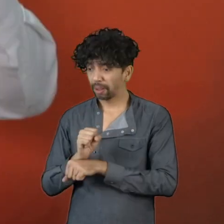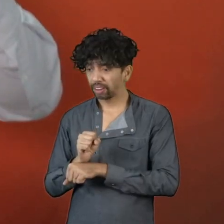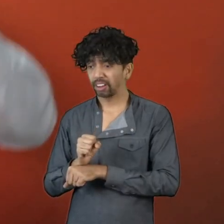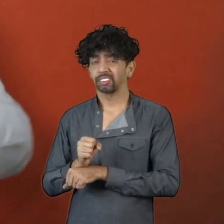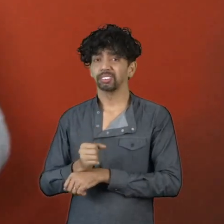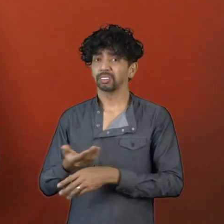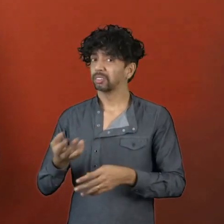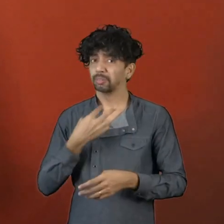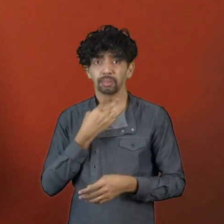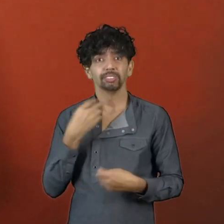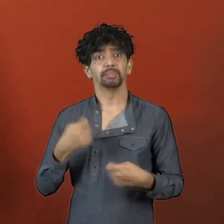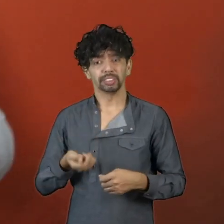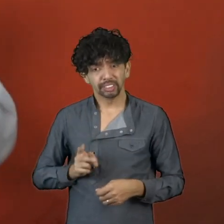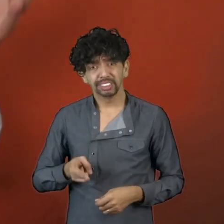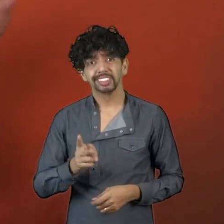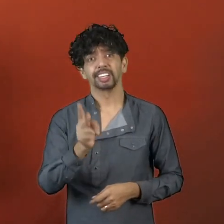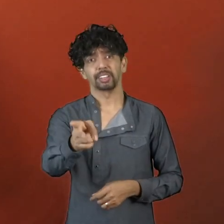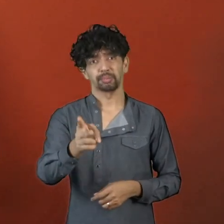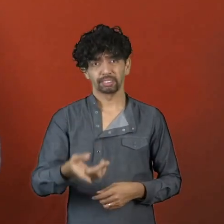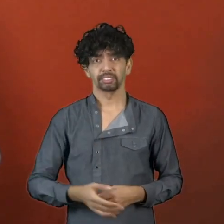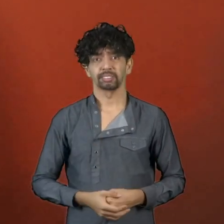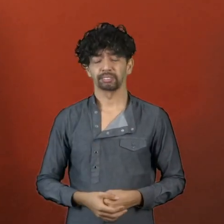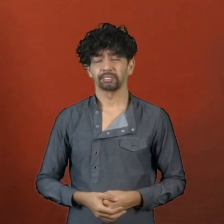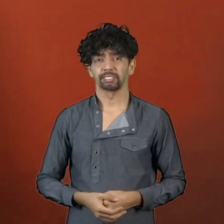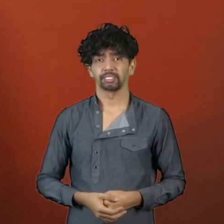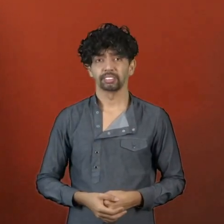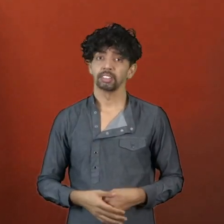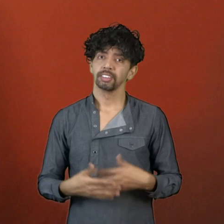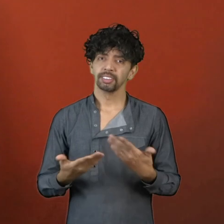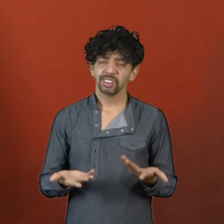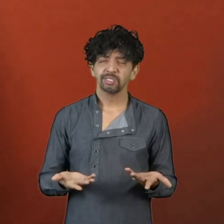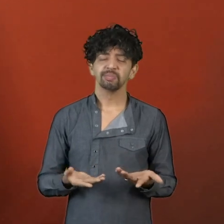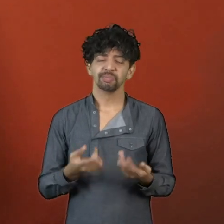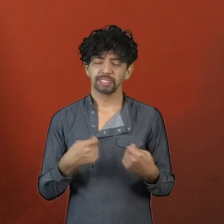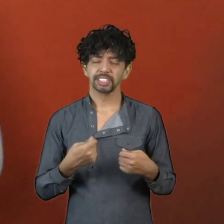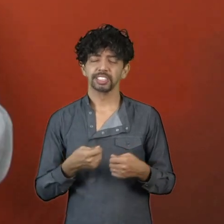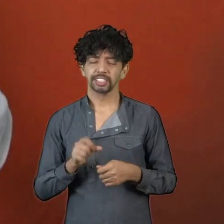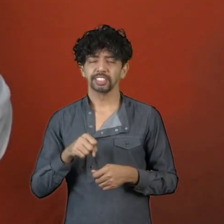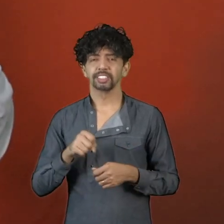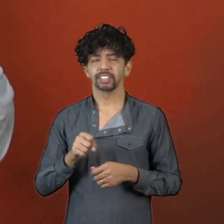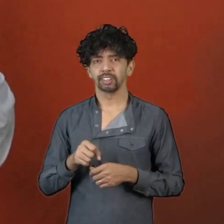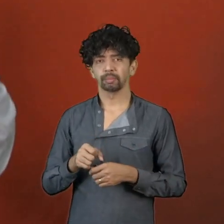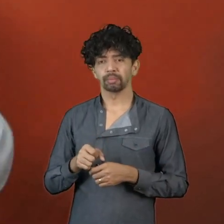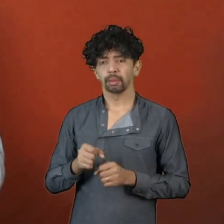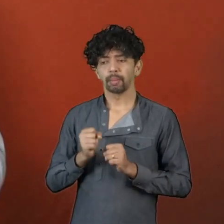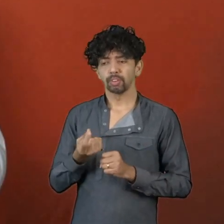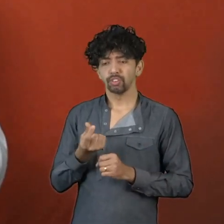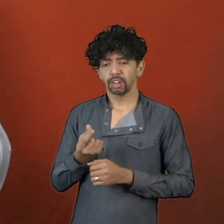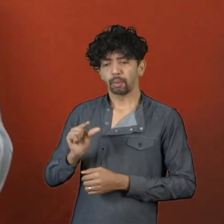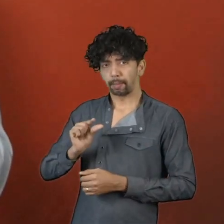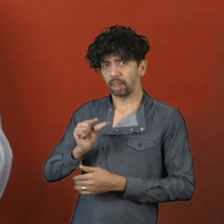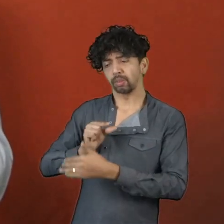atitudes no comportamento quando passamos por situações difíceis. Então, vamos fazer sim uma